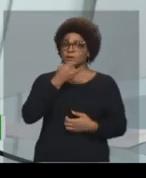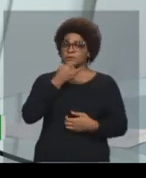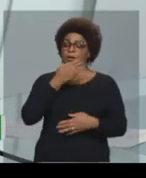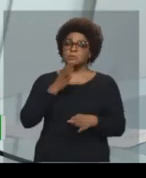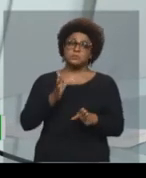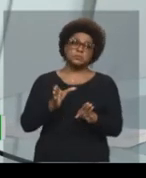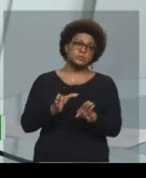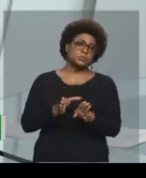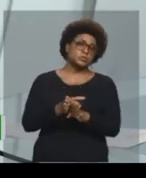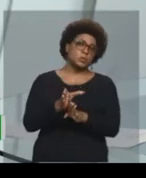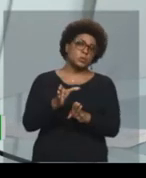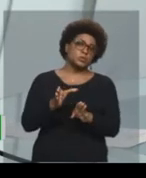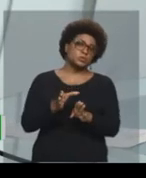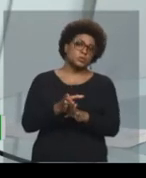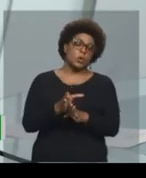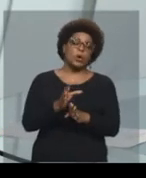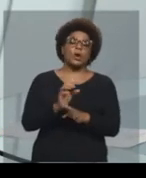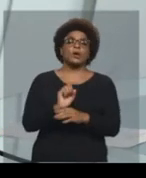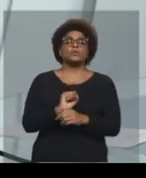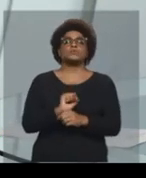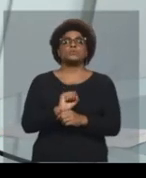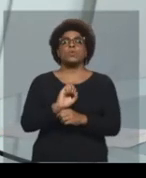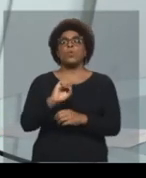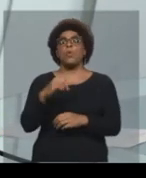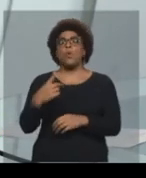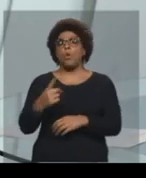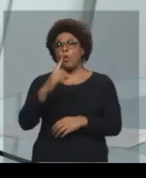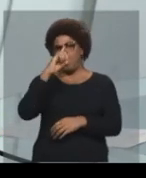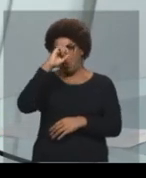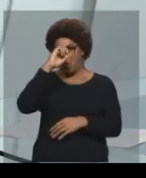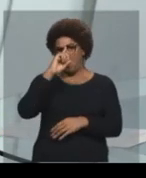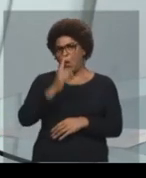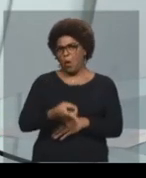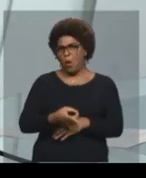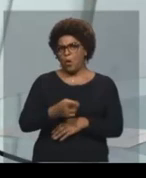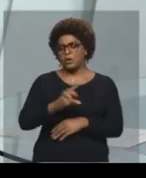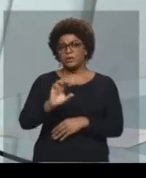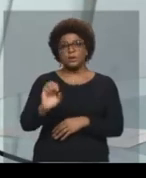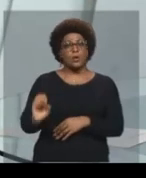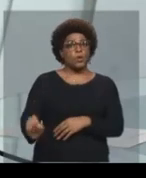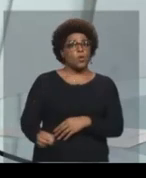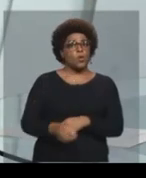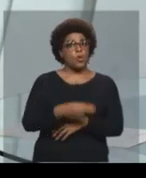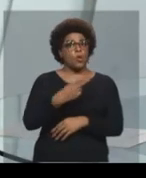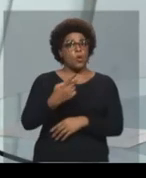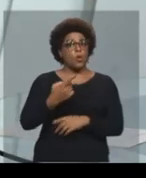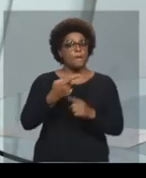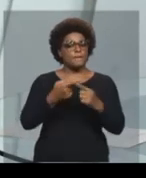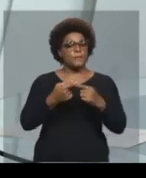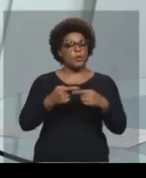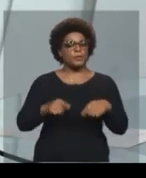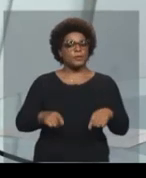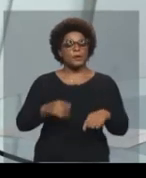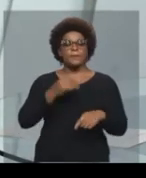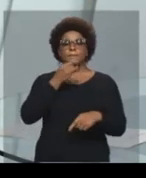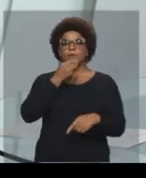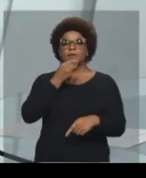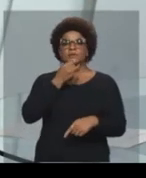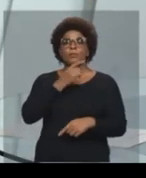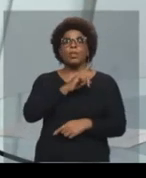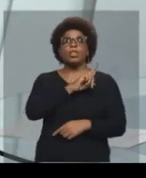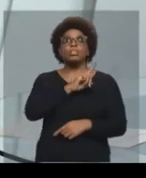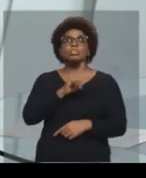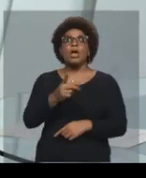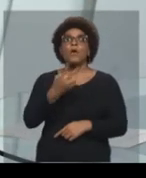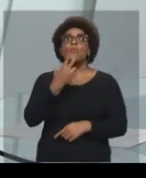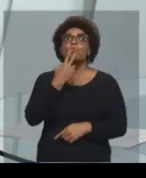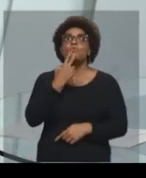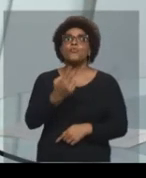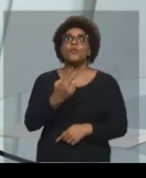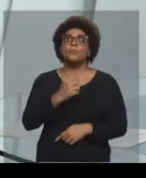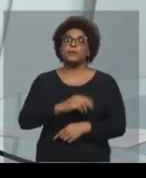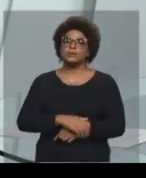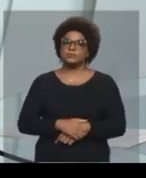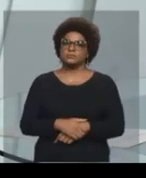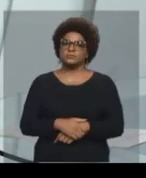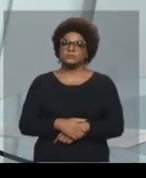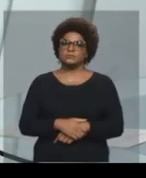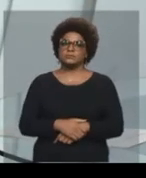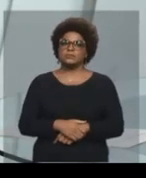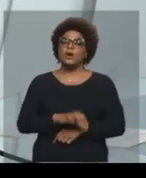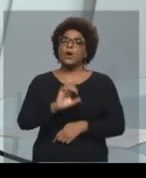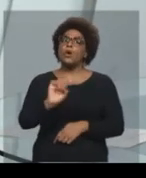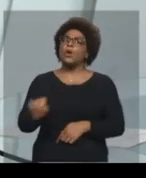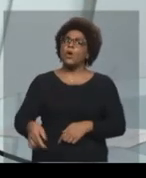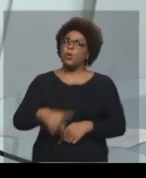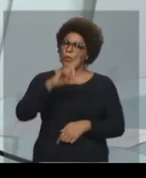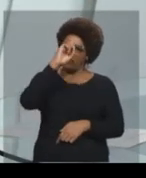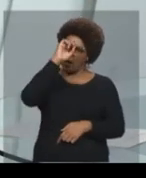ordem, tipo, ou proibição, né? Não fume, olha, uma proibição. Ou fume,